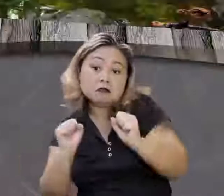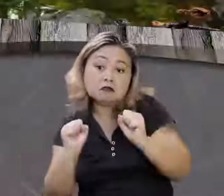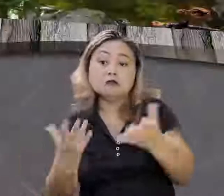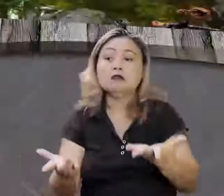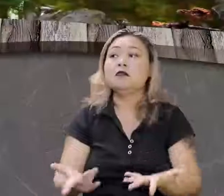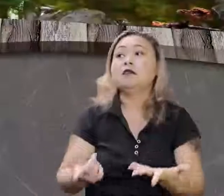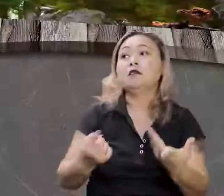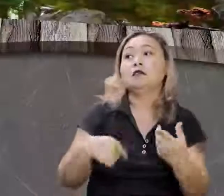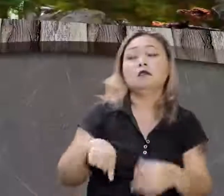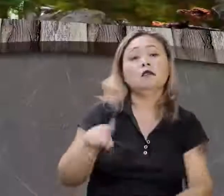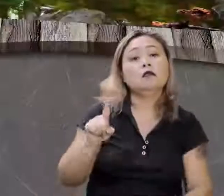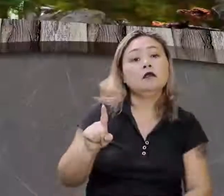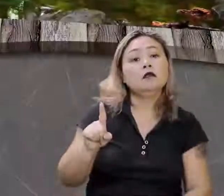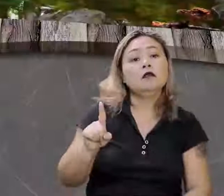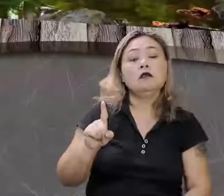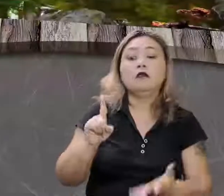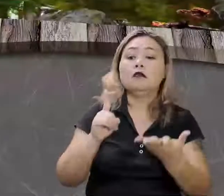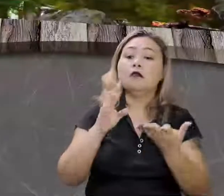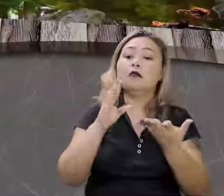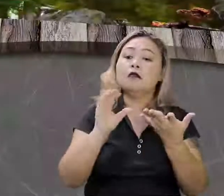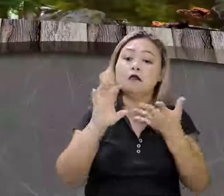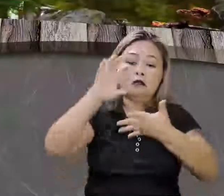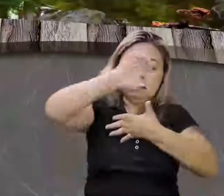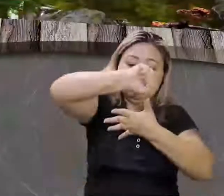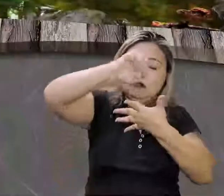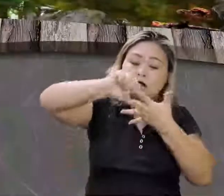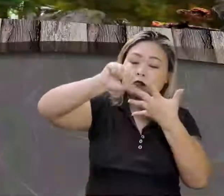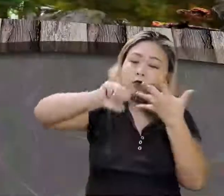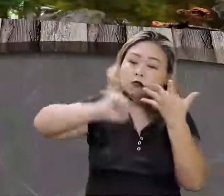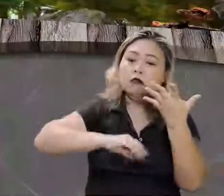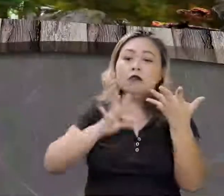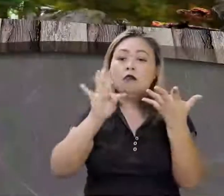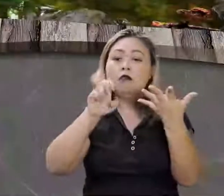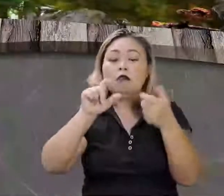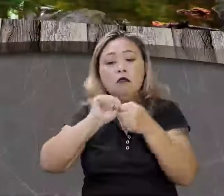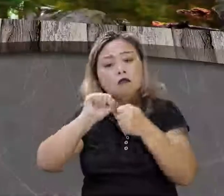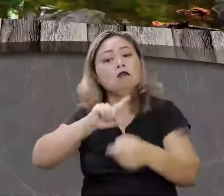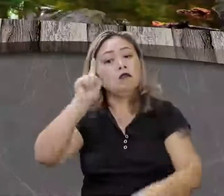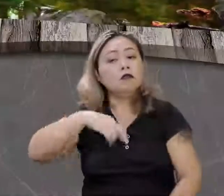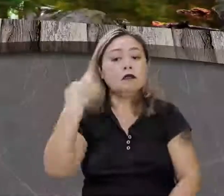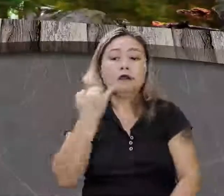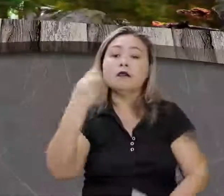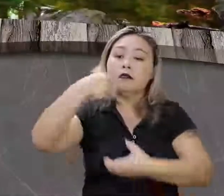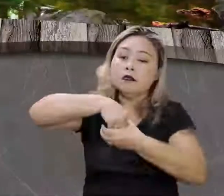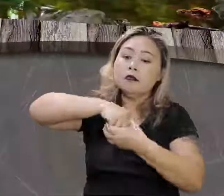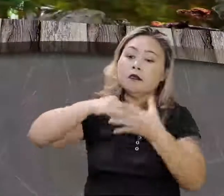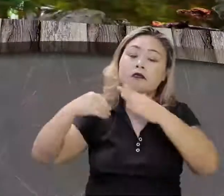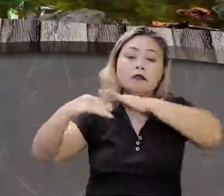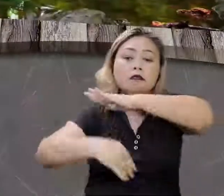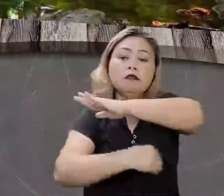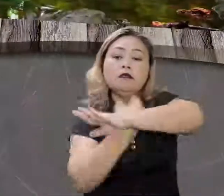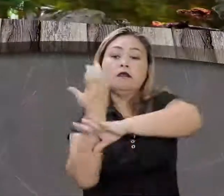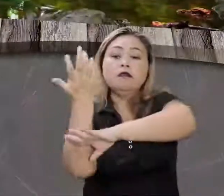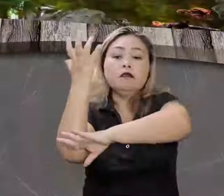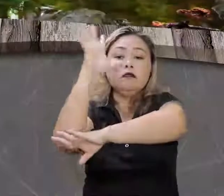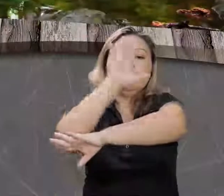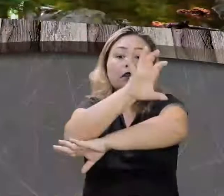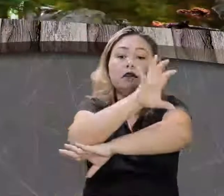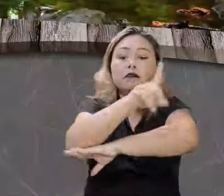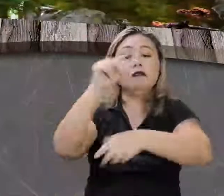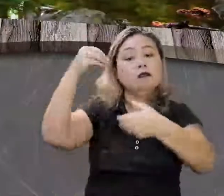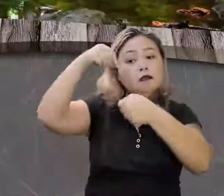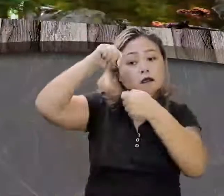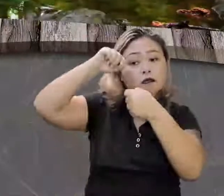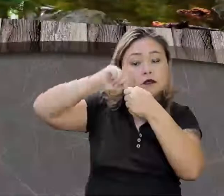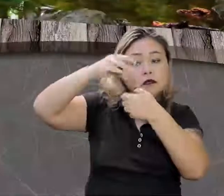Então, cadeia e teia alimentar são essenciais e eles vão estar presentes dentro dos nossos ecossistemas e